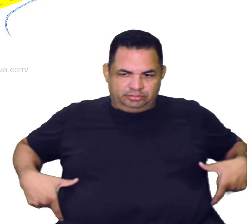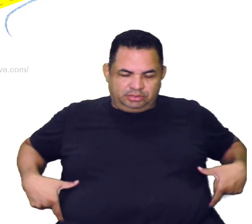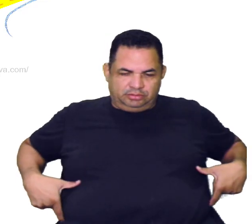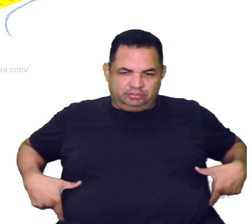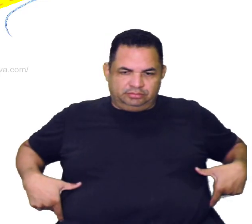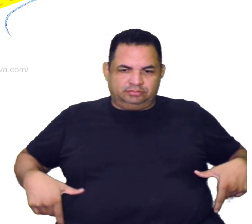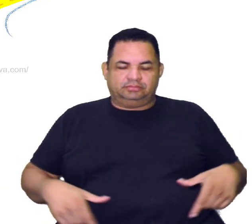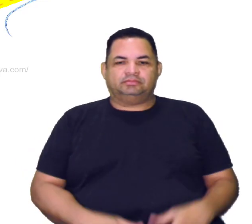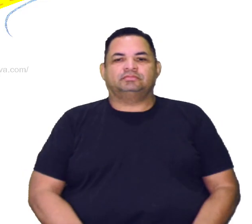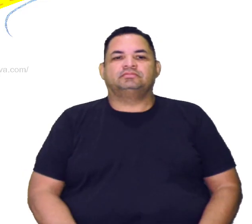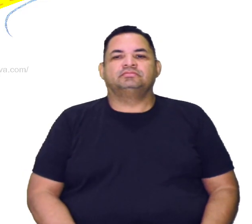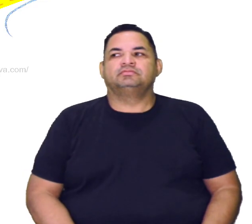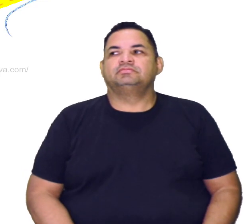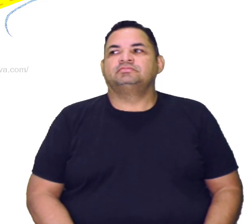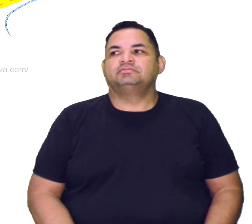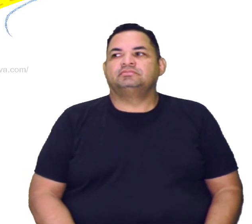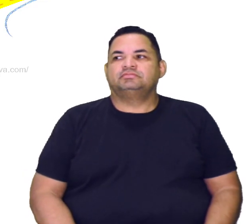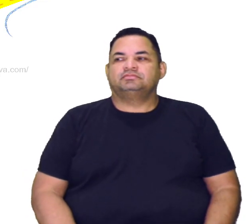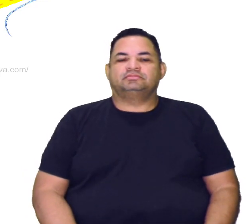abdominal.